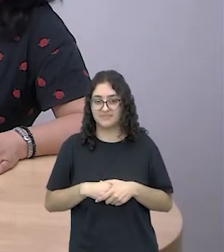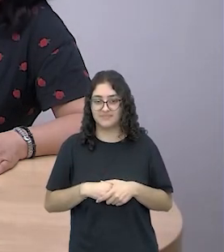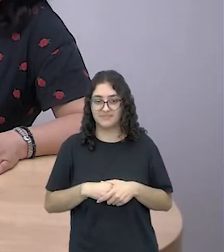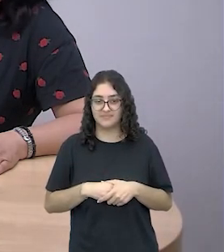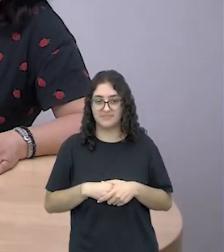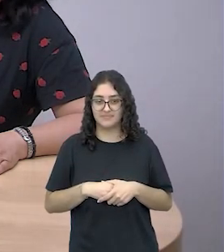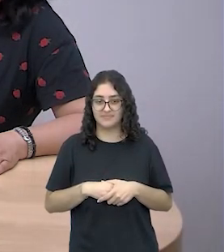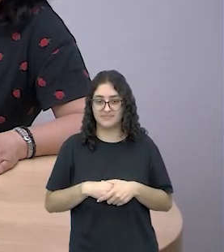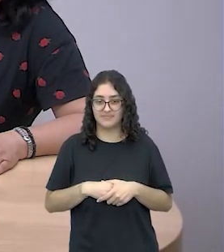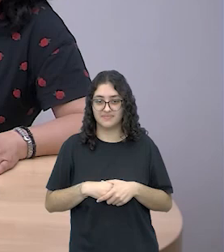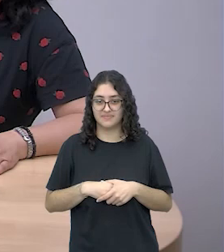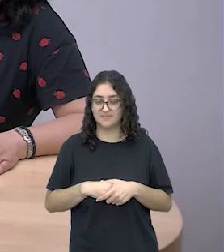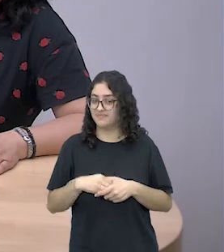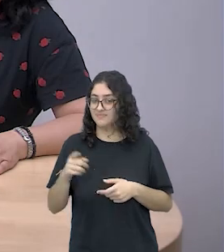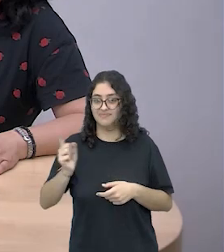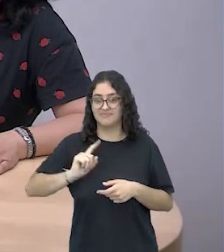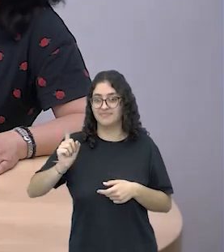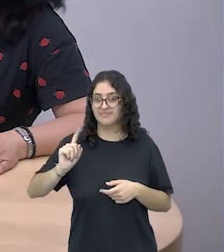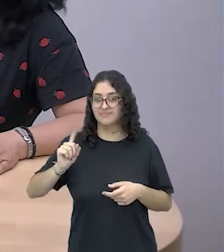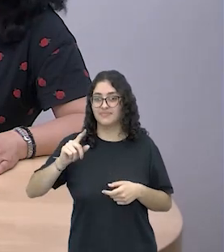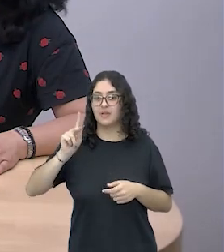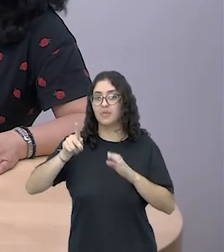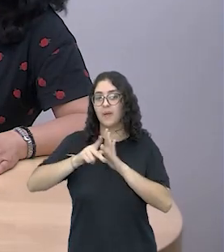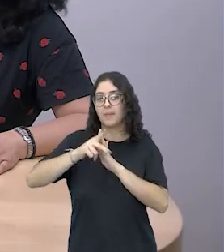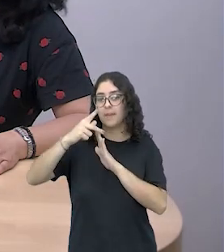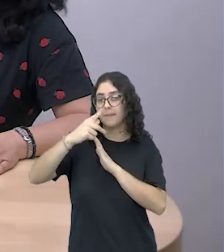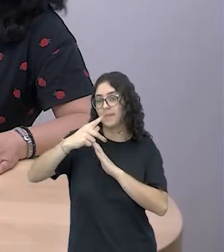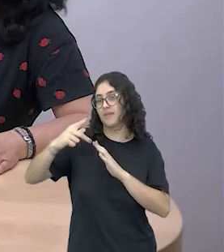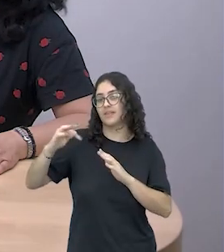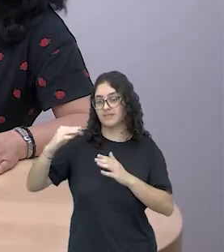Esse é do... não é a tela, tem que ser do PPT.